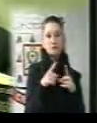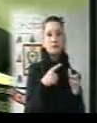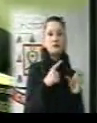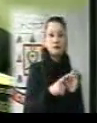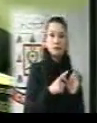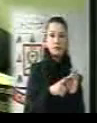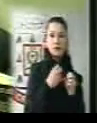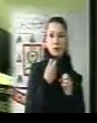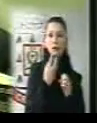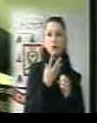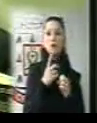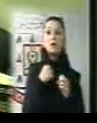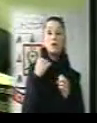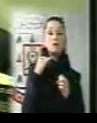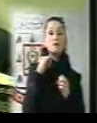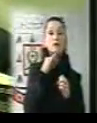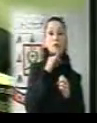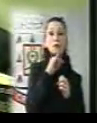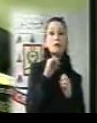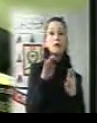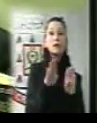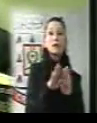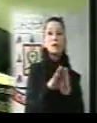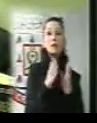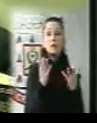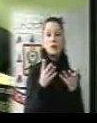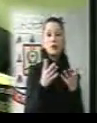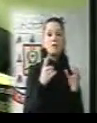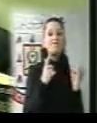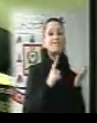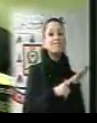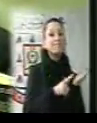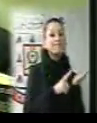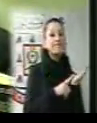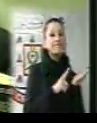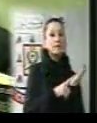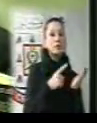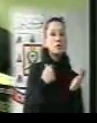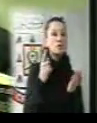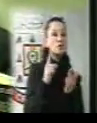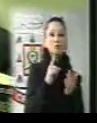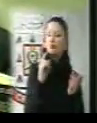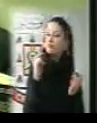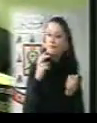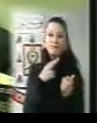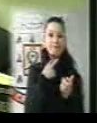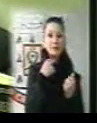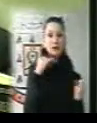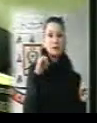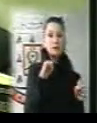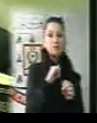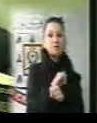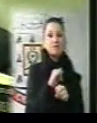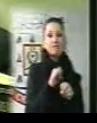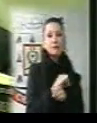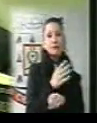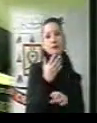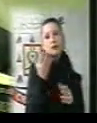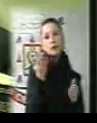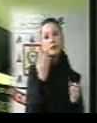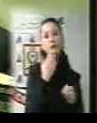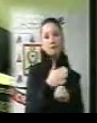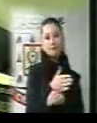Municipal. Informo que, devido a compromissos inadiáveis, estarei impossibilitado de participar desta data tão